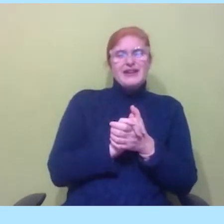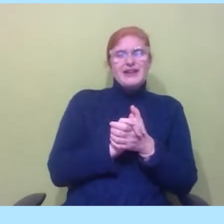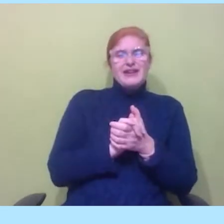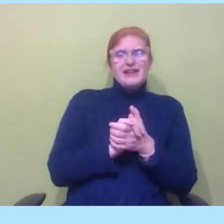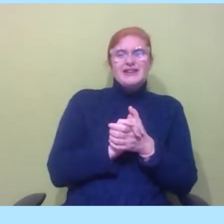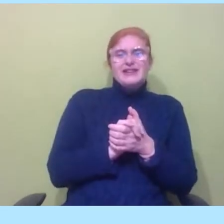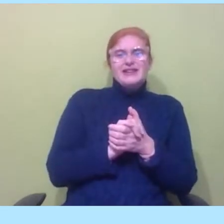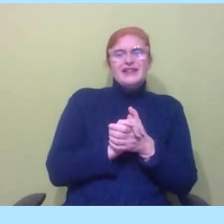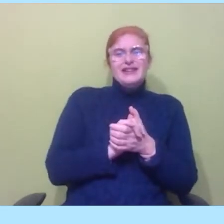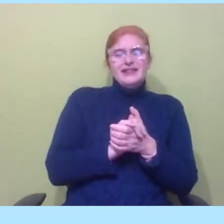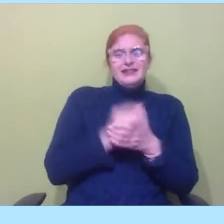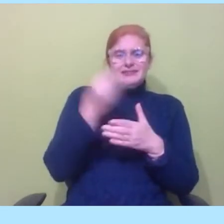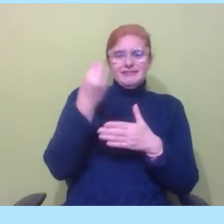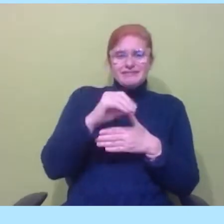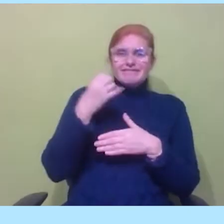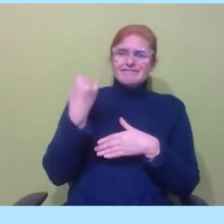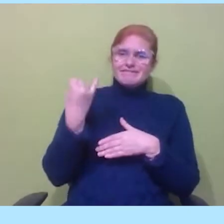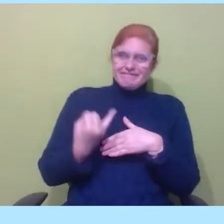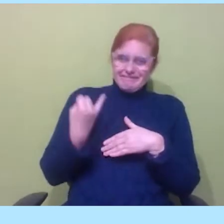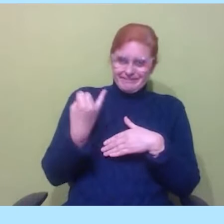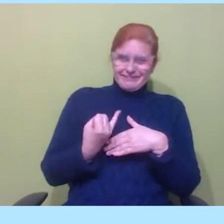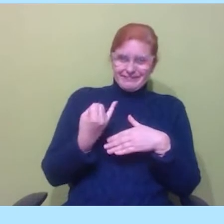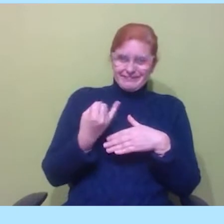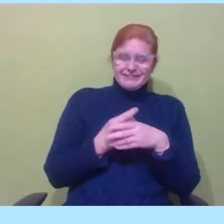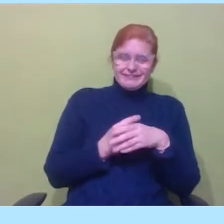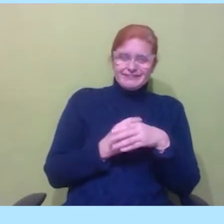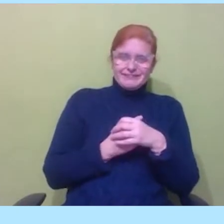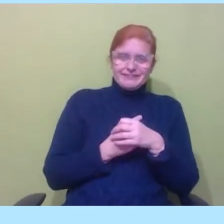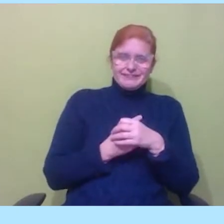porque essa contribuição já